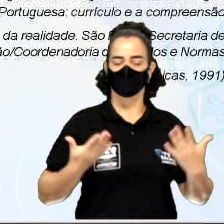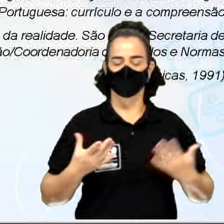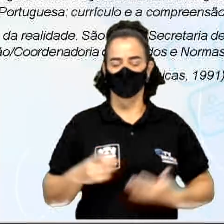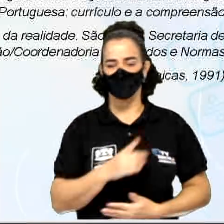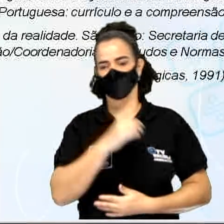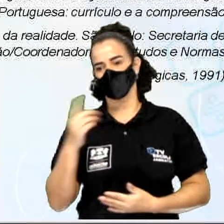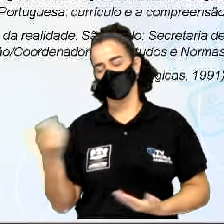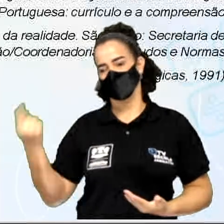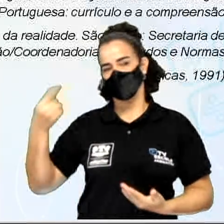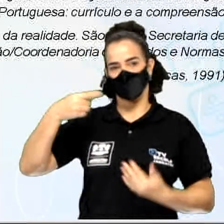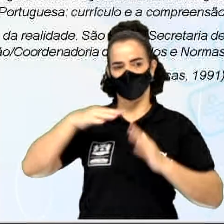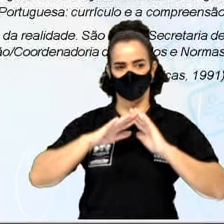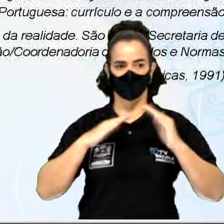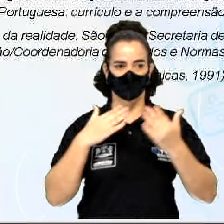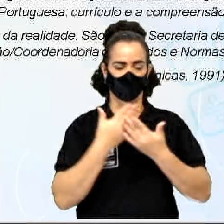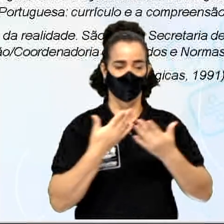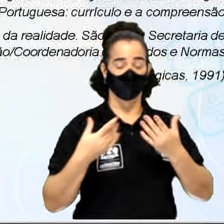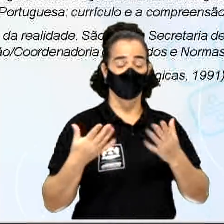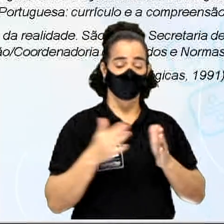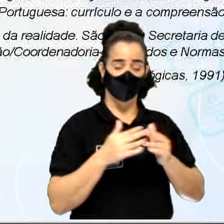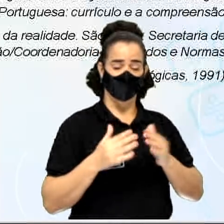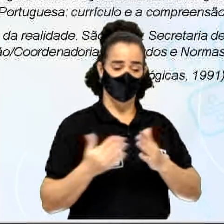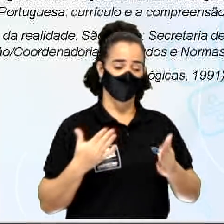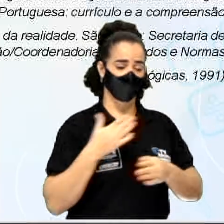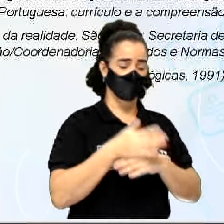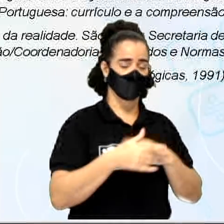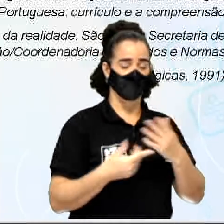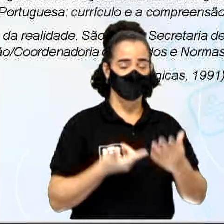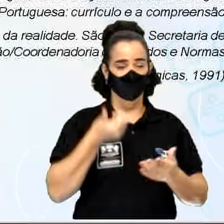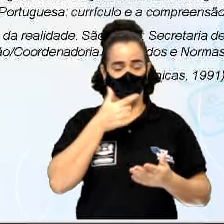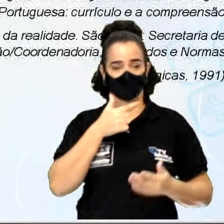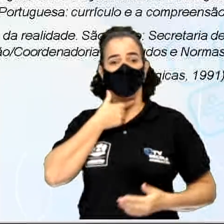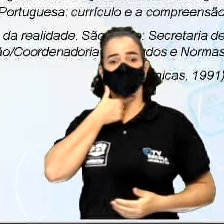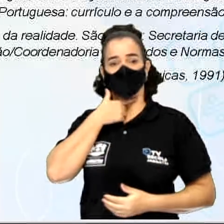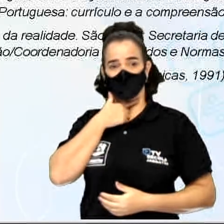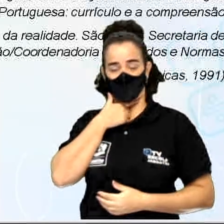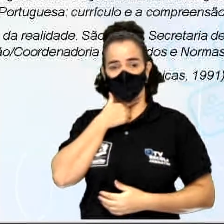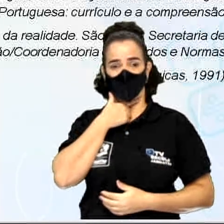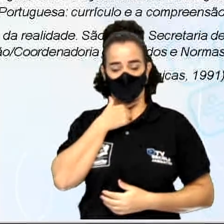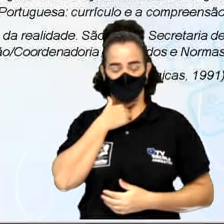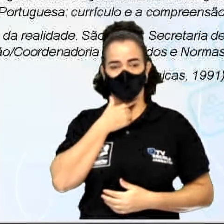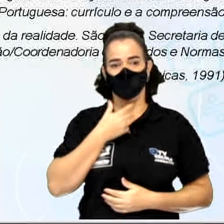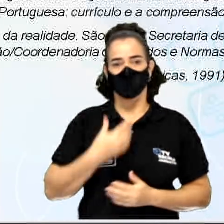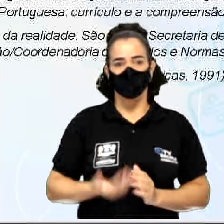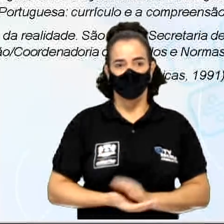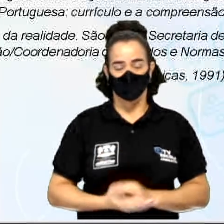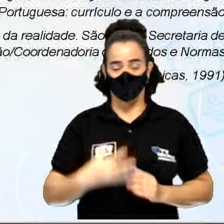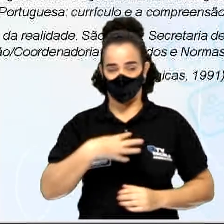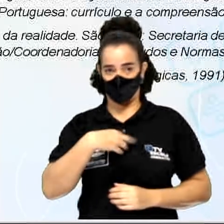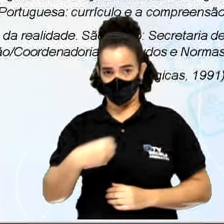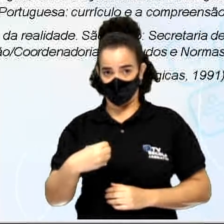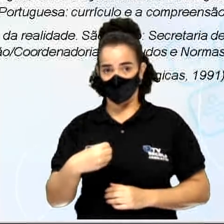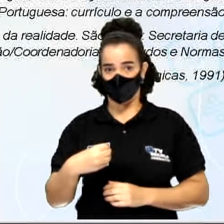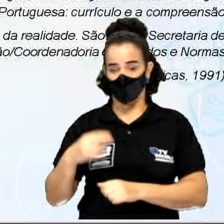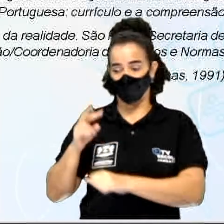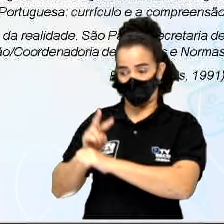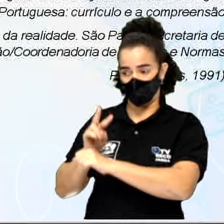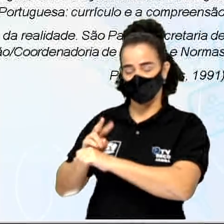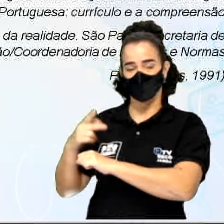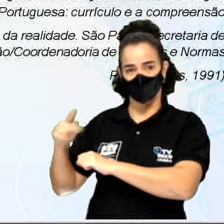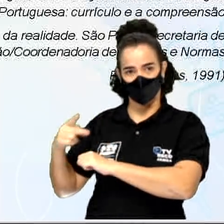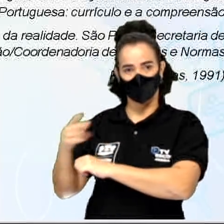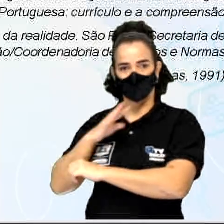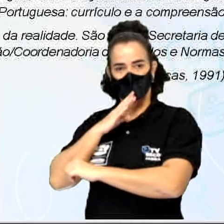veio à escola pedir-me a intercessão para conseguir vaga para a filhinha de uma sua protegida. Era um comentado mito de